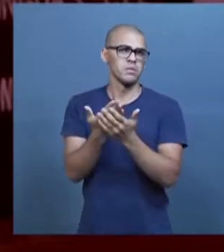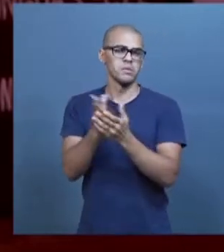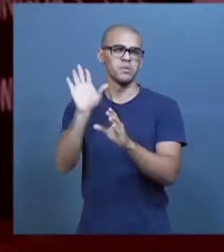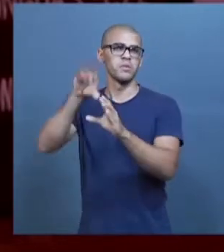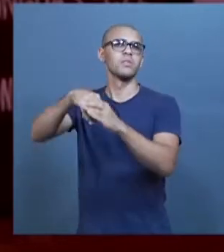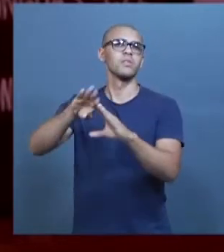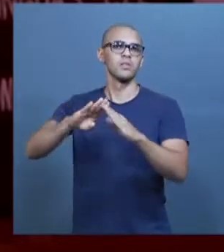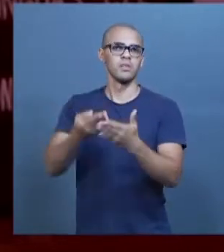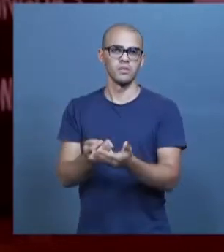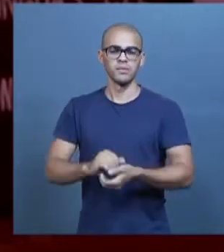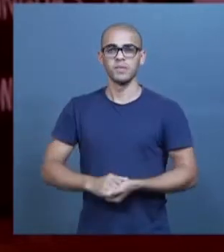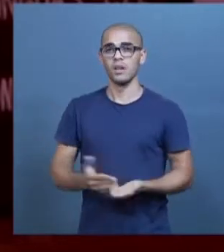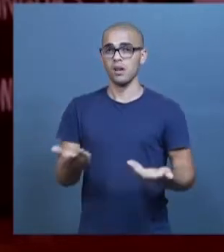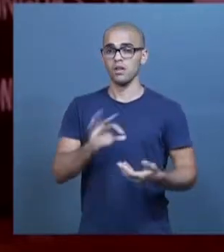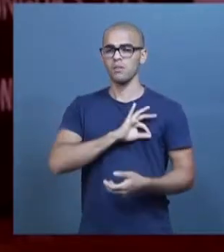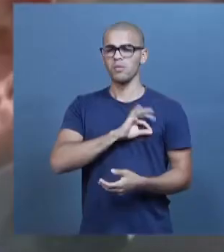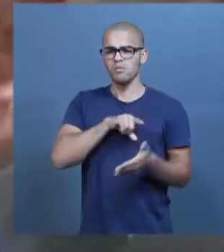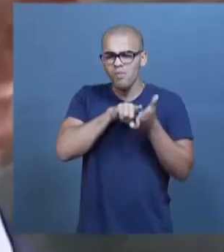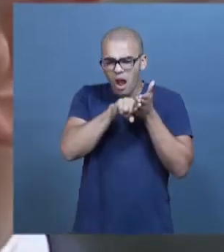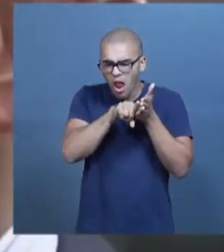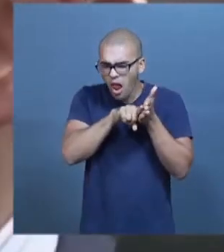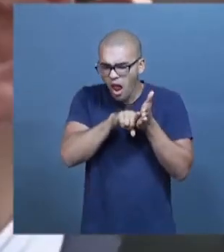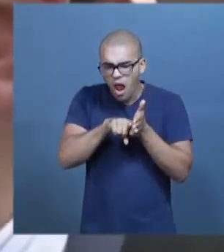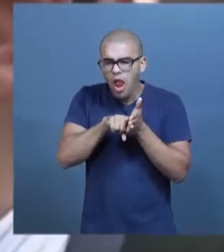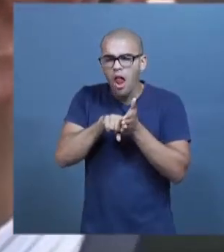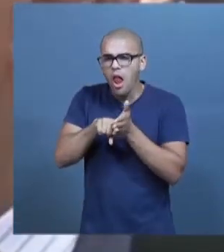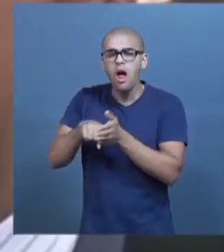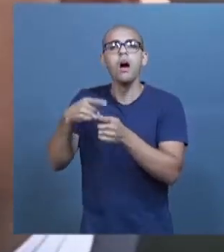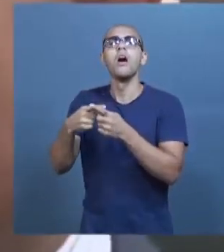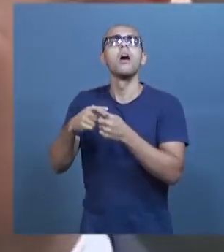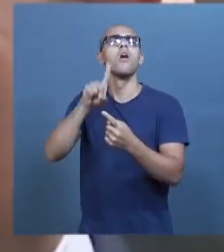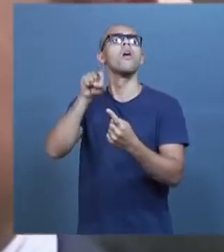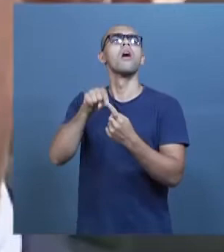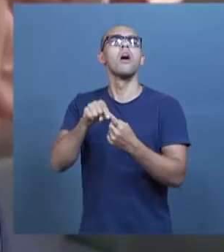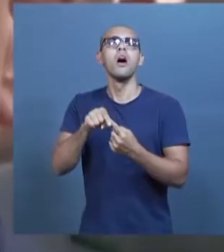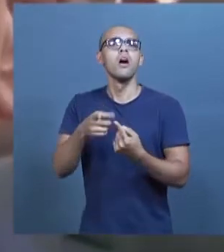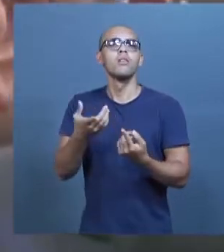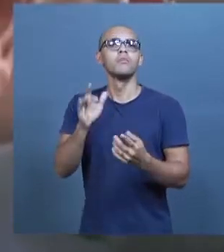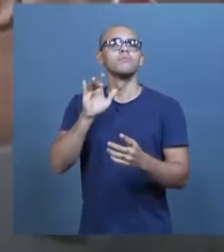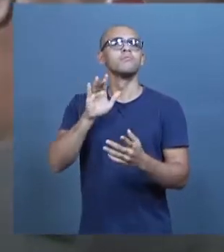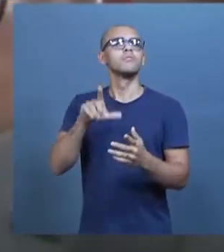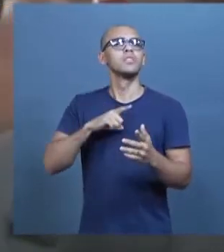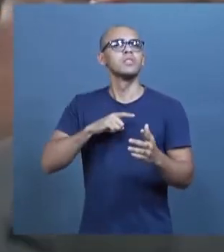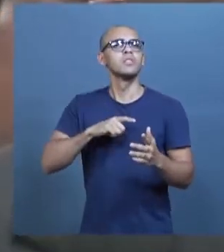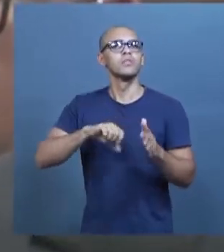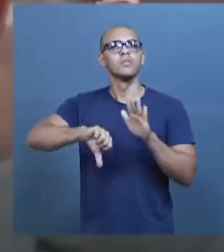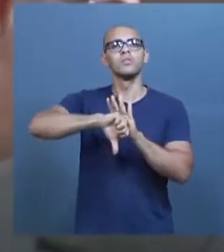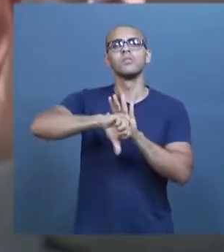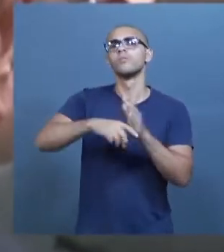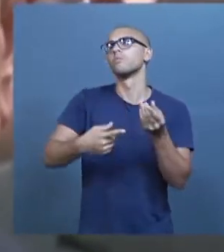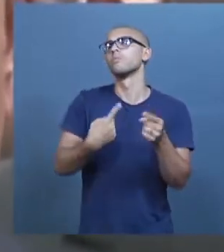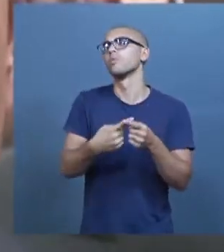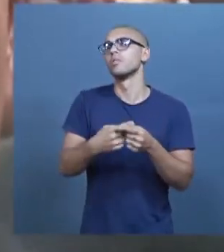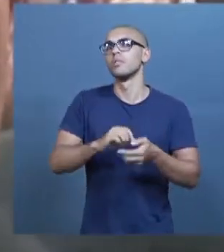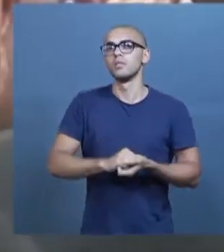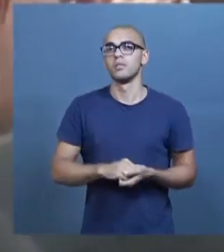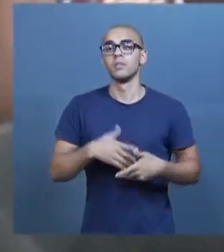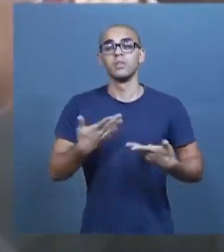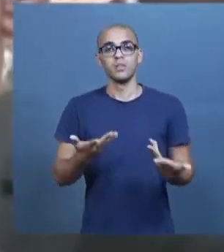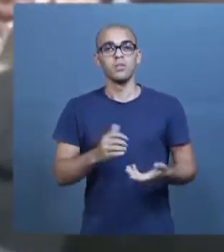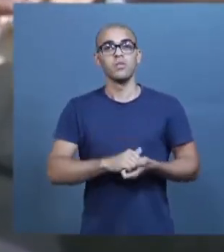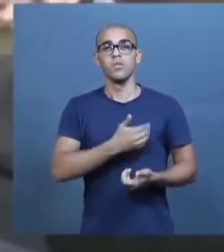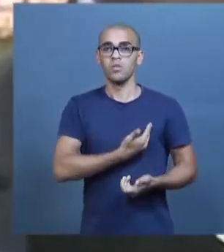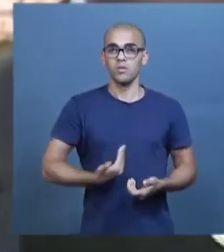polícia investiga o que motivou o crime. O governador de São Paulo, João Dória, decretou luto oficial de 3 dias no estado.